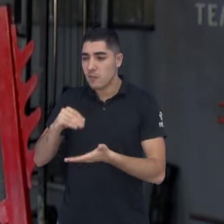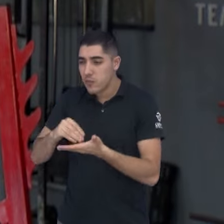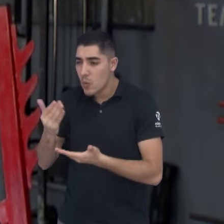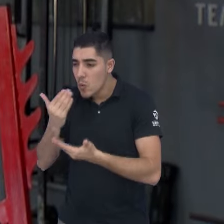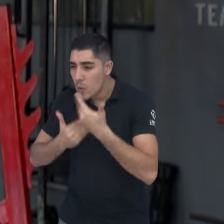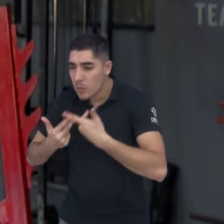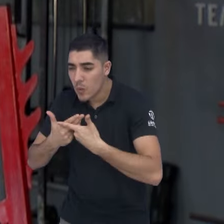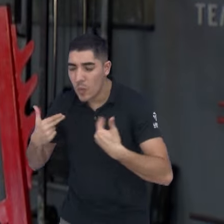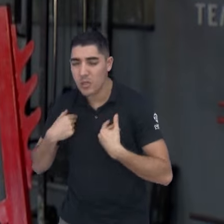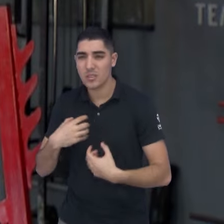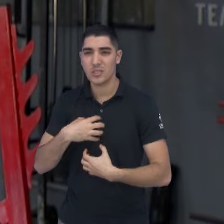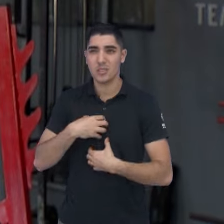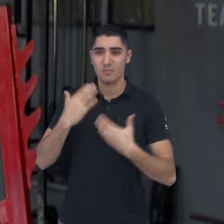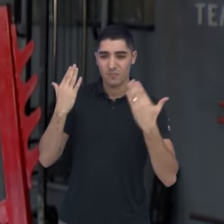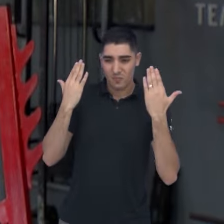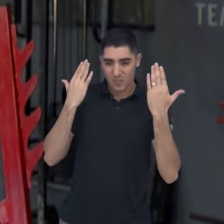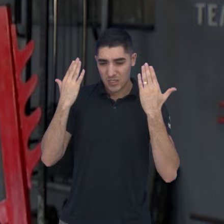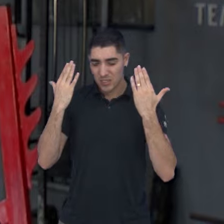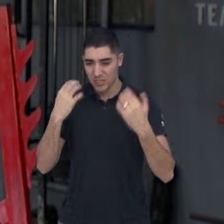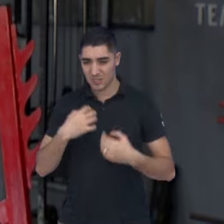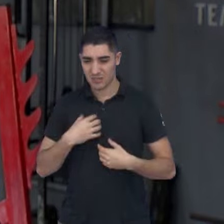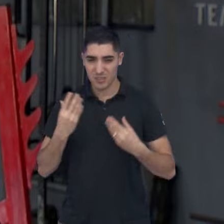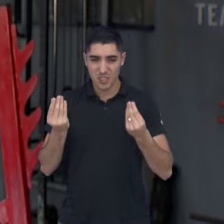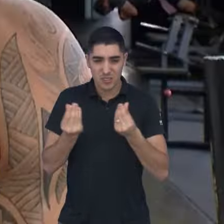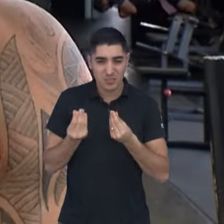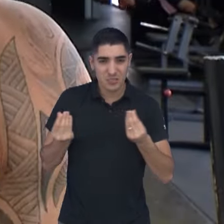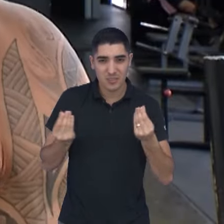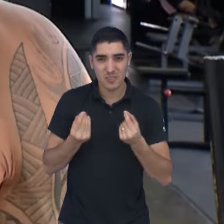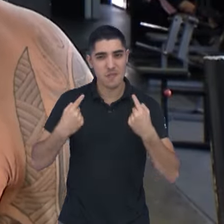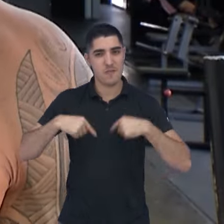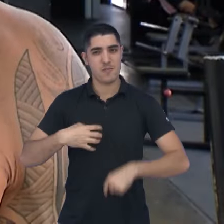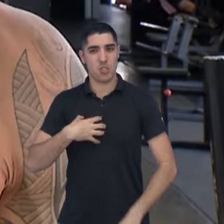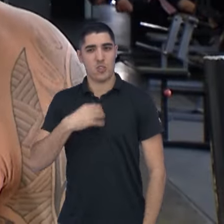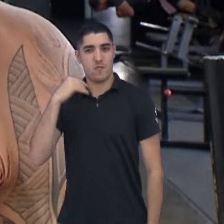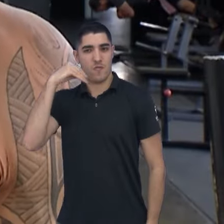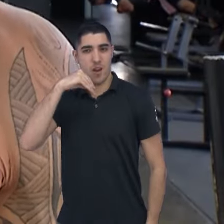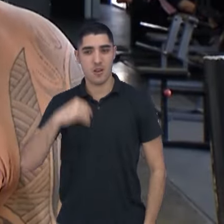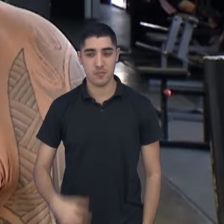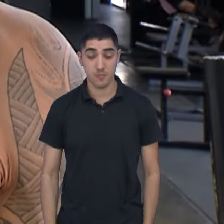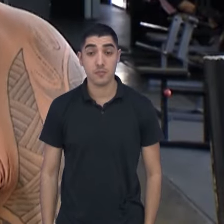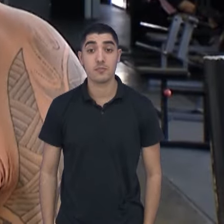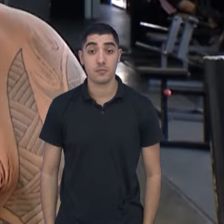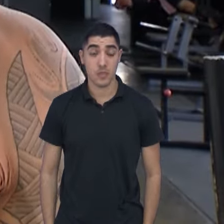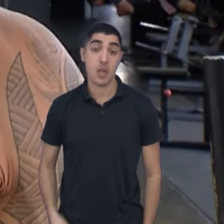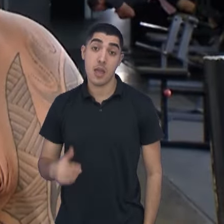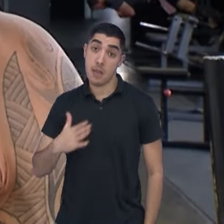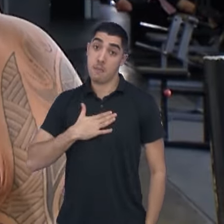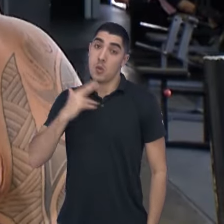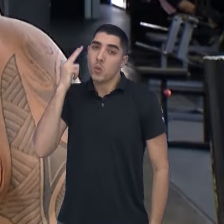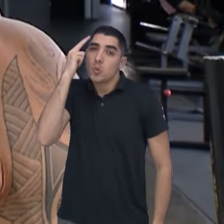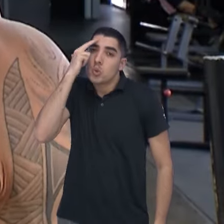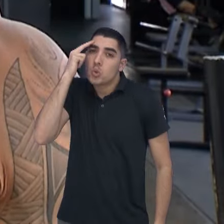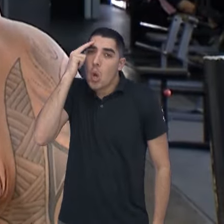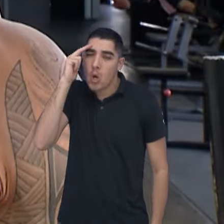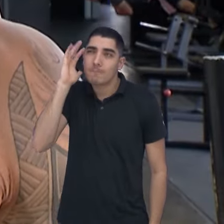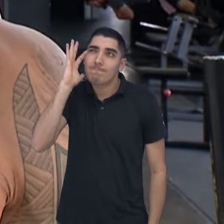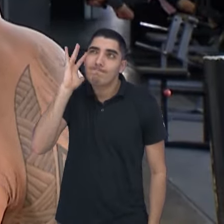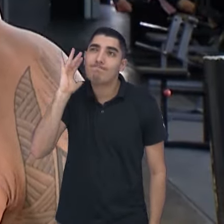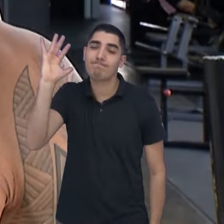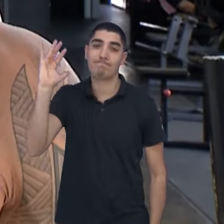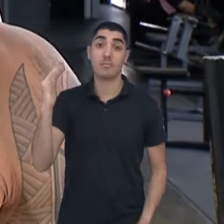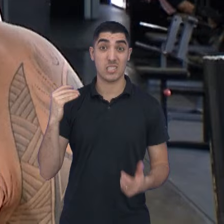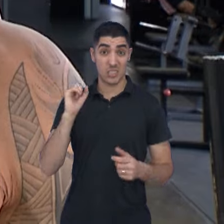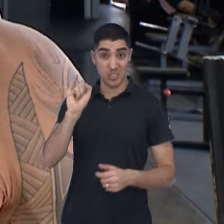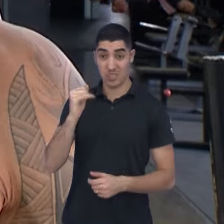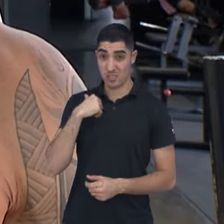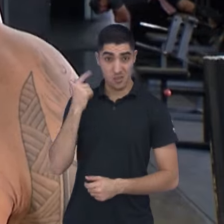carboidrato, então você fica bem, bem debilitado aí. Isso é um sonho que eu estou realizando. Então, se eu não conseguir